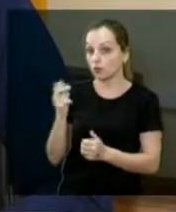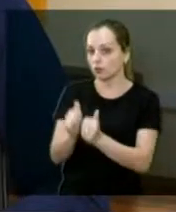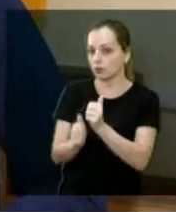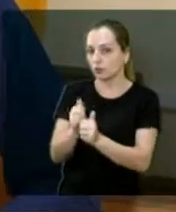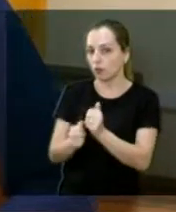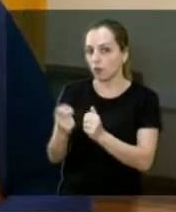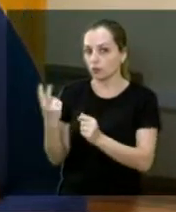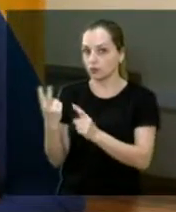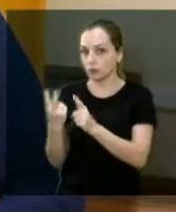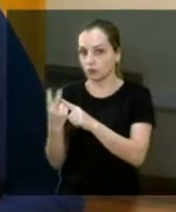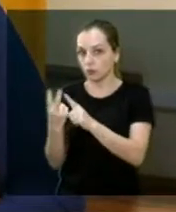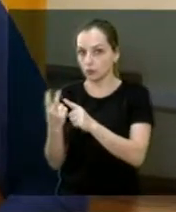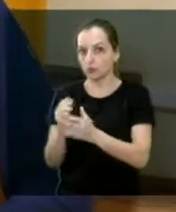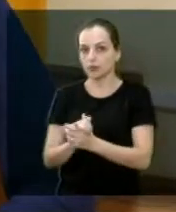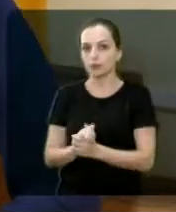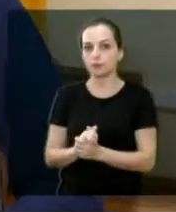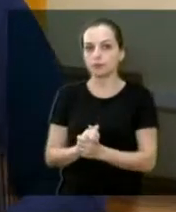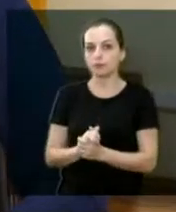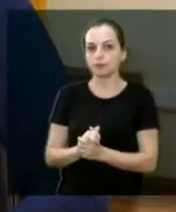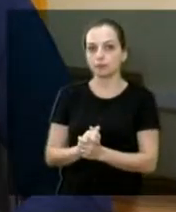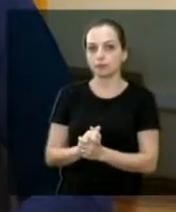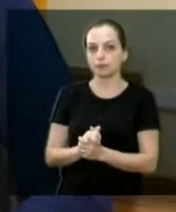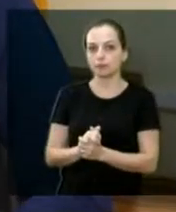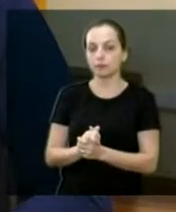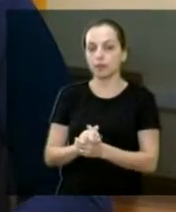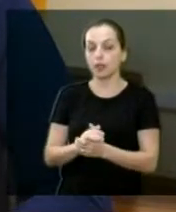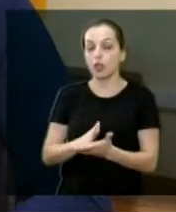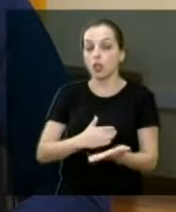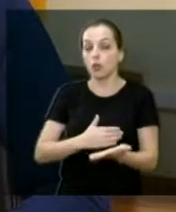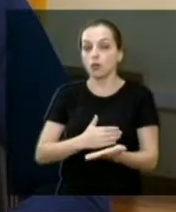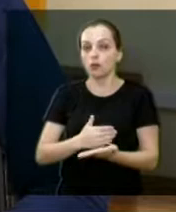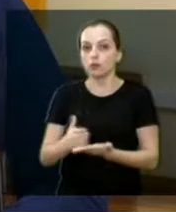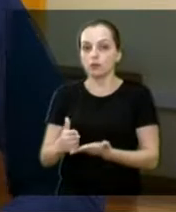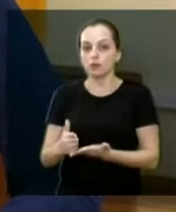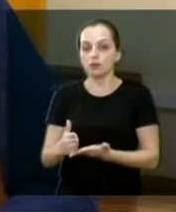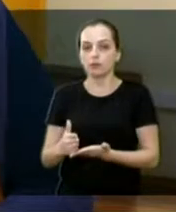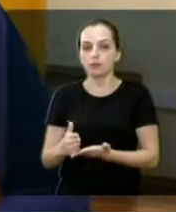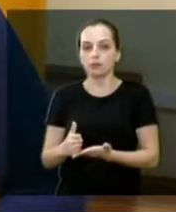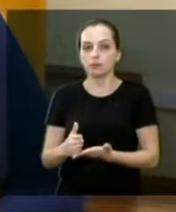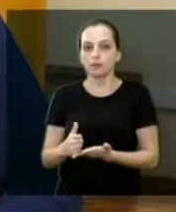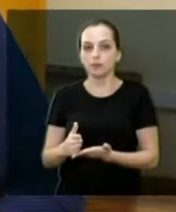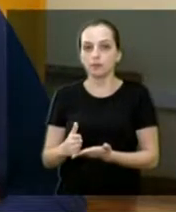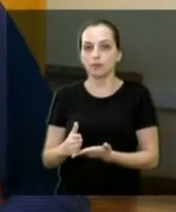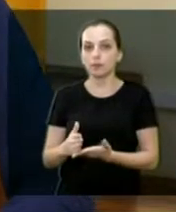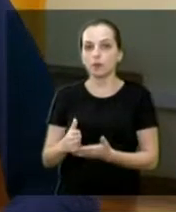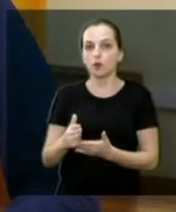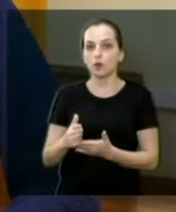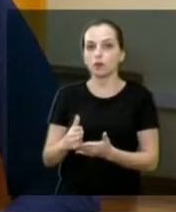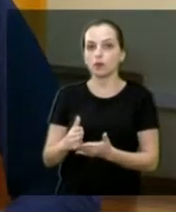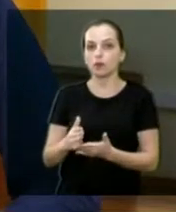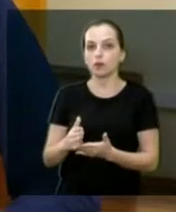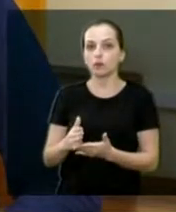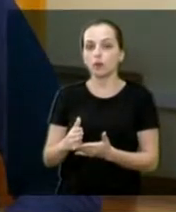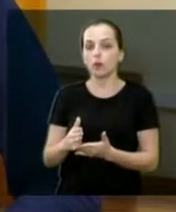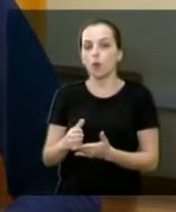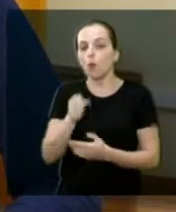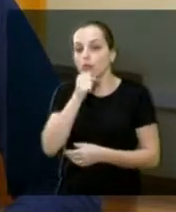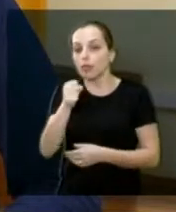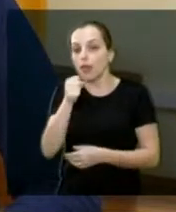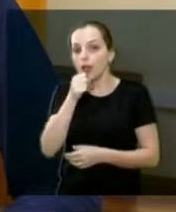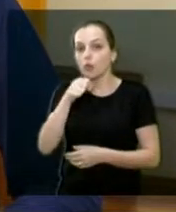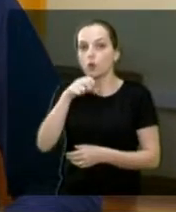foi fantástica. Estreia do TEA na Ferroviária, o Araújo, o Antônio Carlos Araújo, era o narrador.